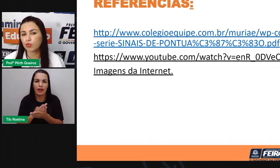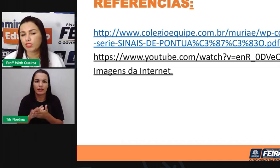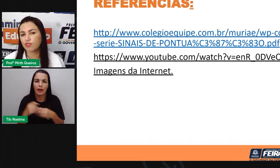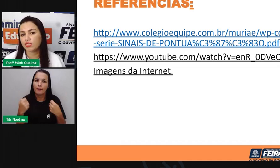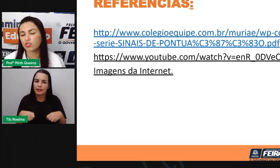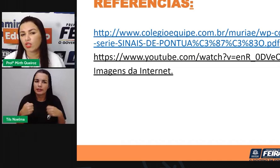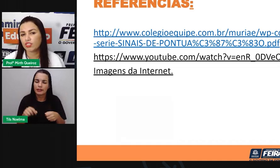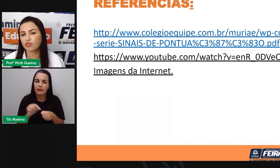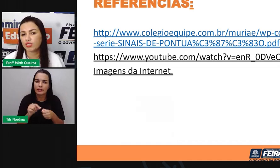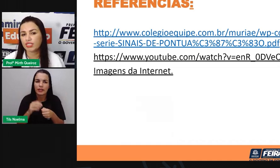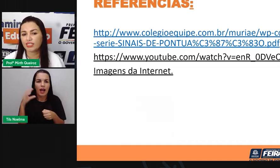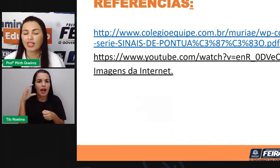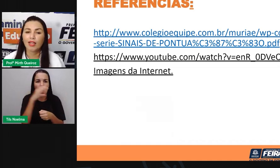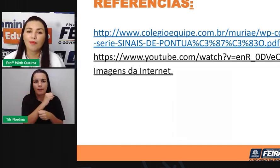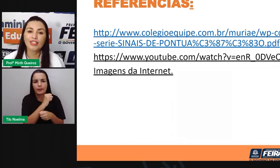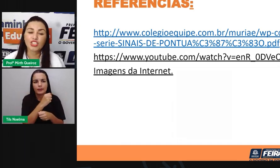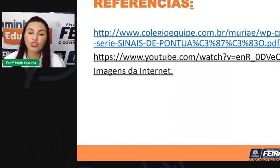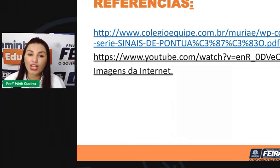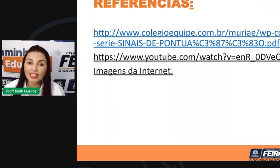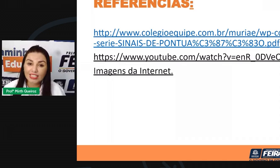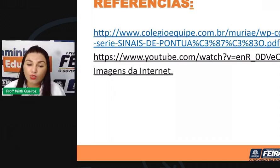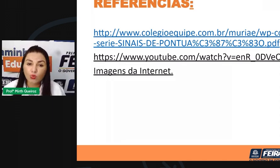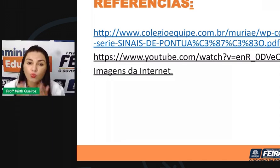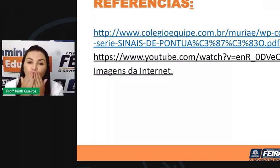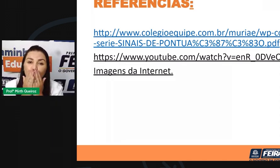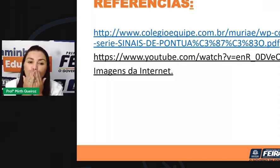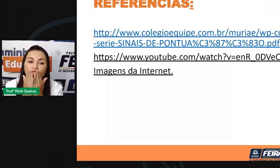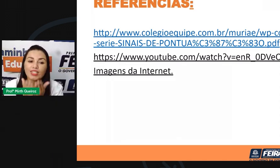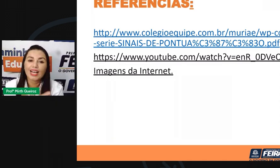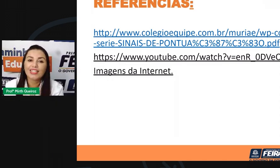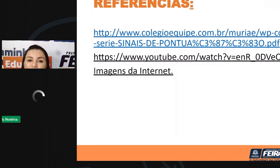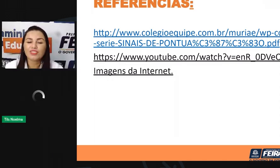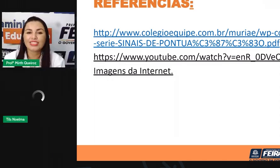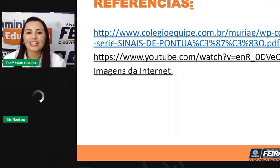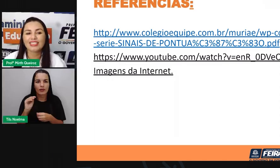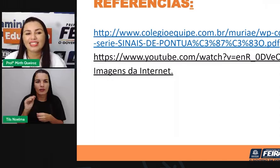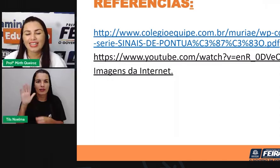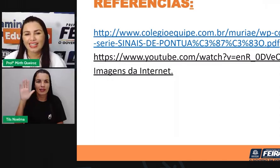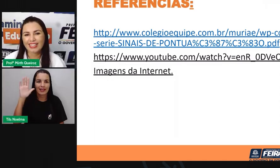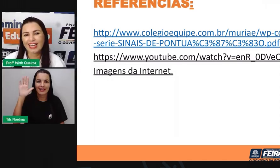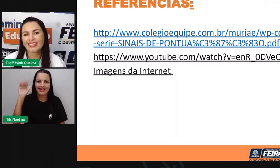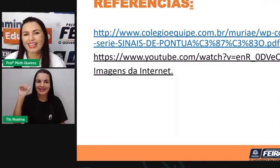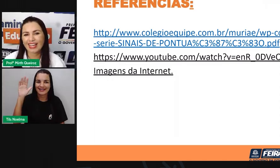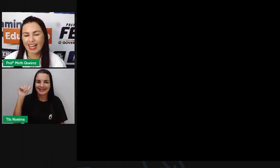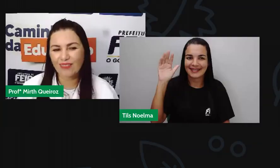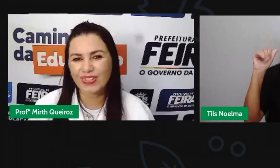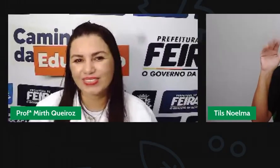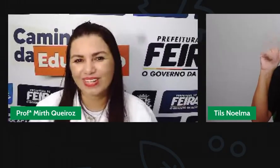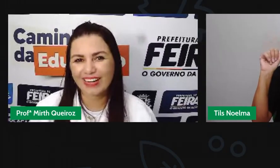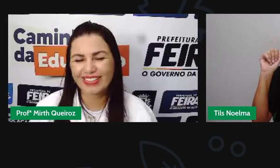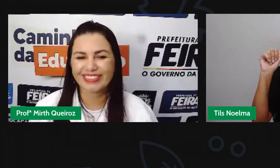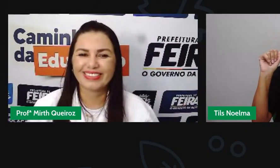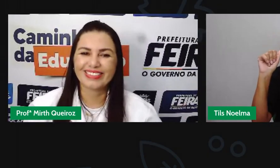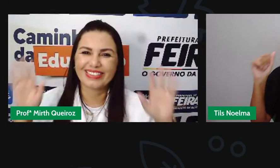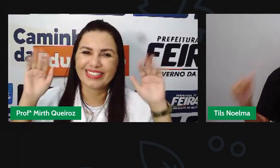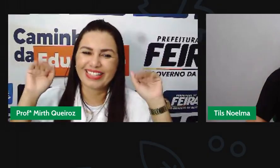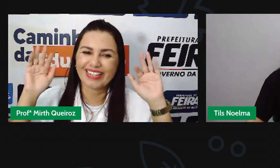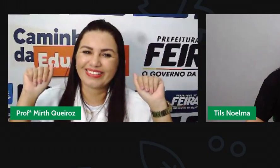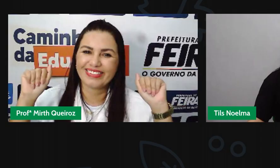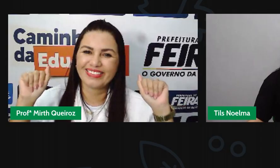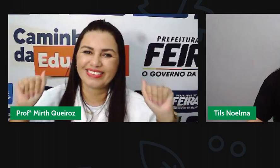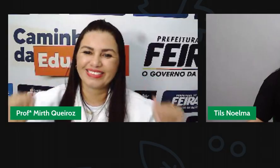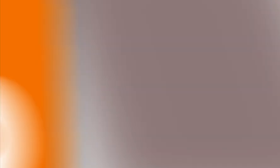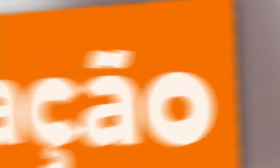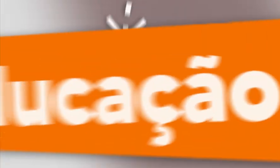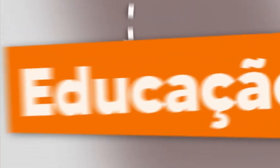mais rápido possível às escolas de vocês. Beijinho no coração de cada um de vocês, e até a próxima aula. Tchau,